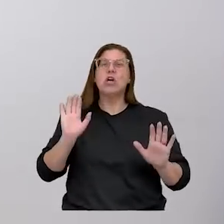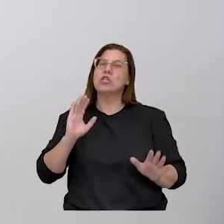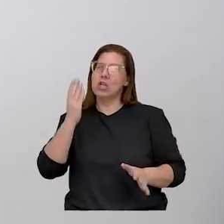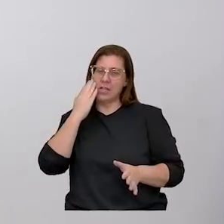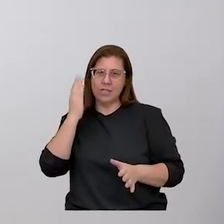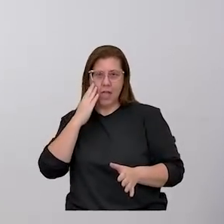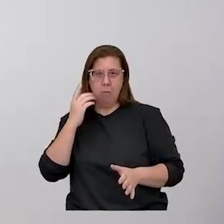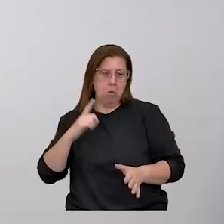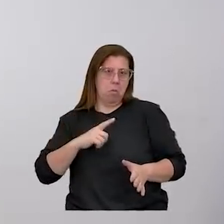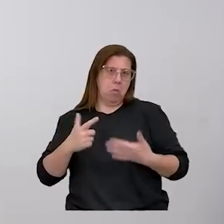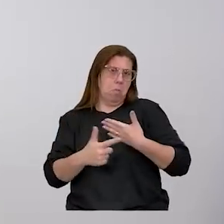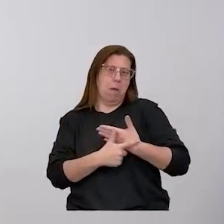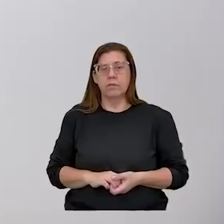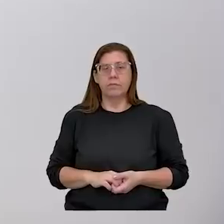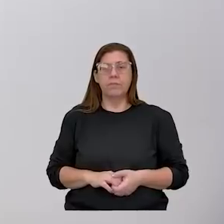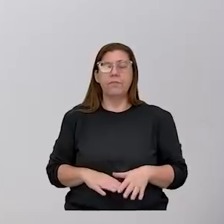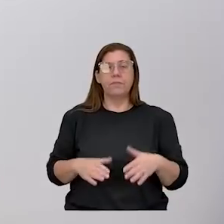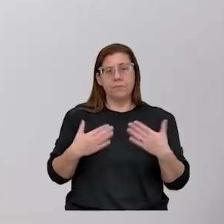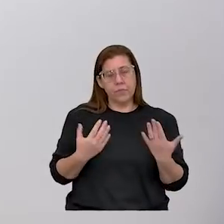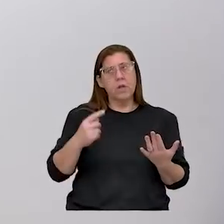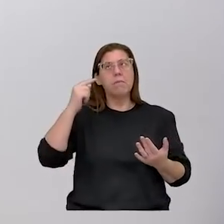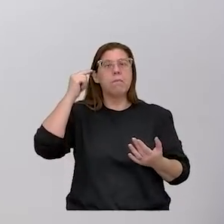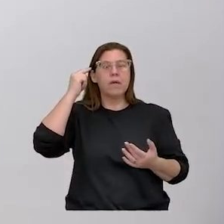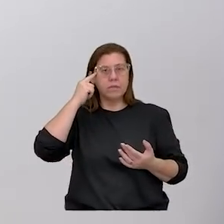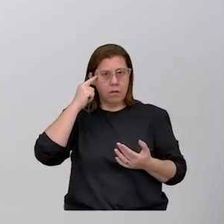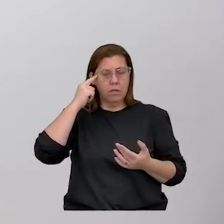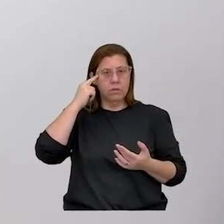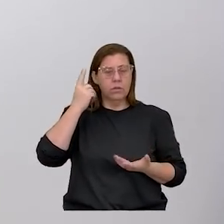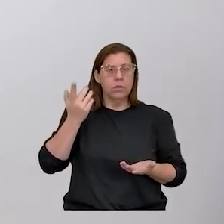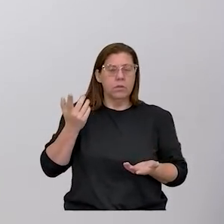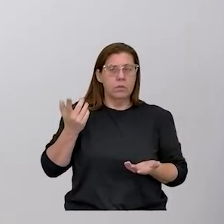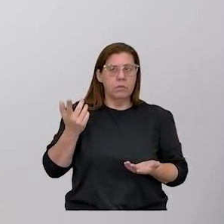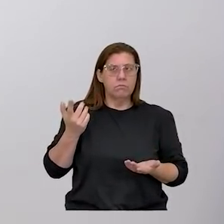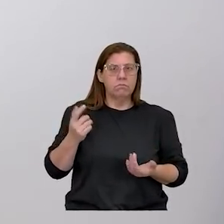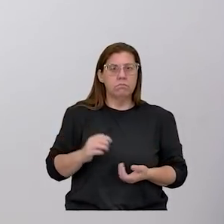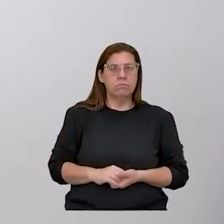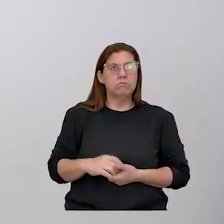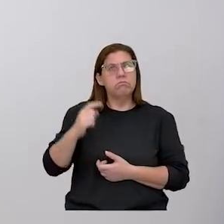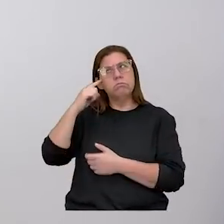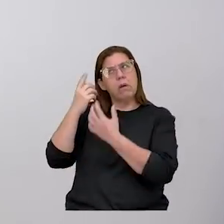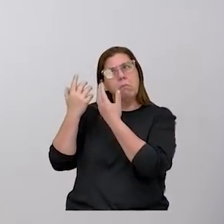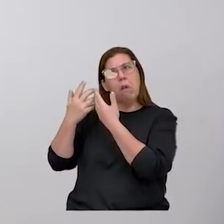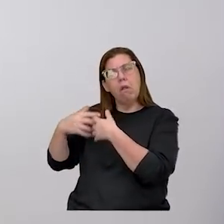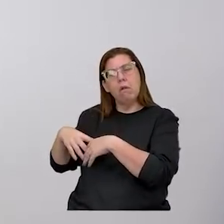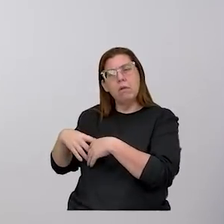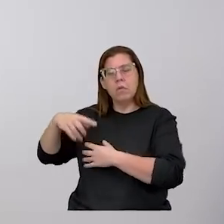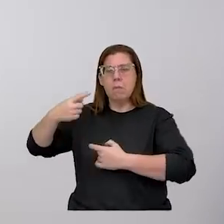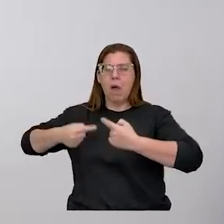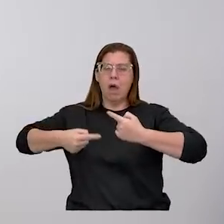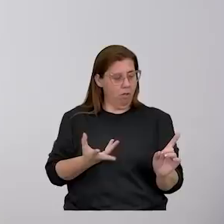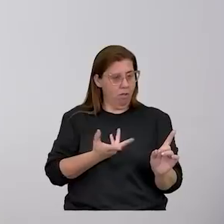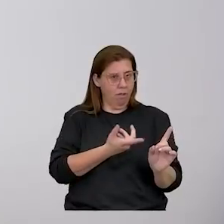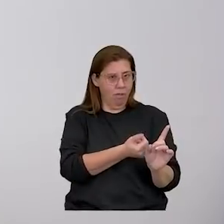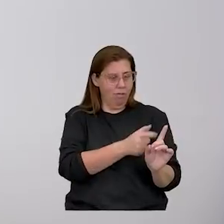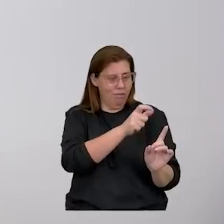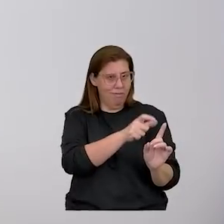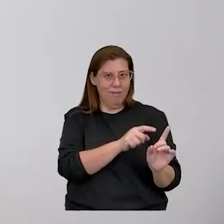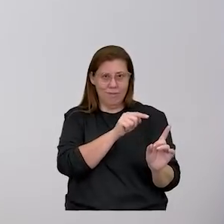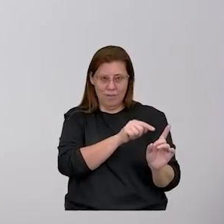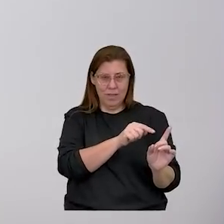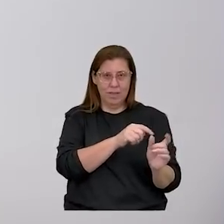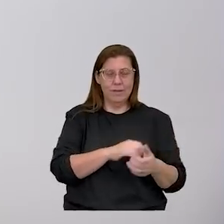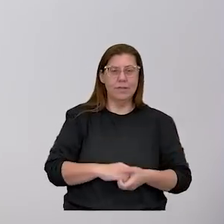uma coisa aí para... Aqui está ok, tem que sair e voltar novamente. Beleza, alguém já colocou, aqui está ok, tem que sair e entrar novamente.